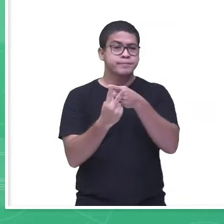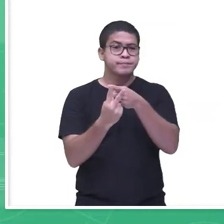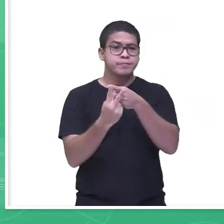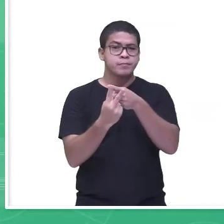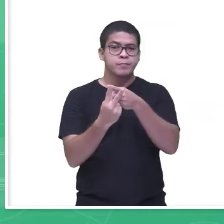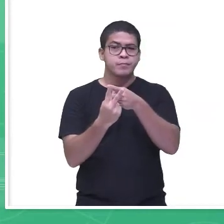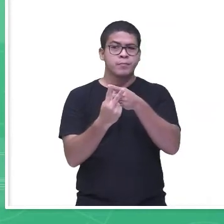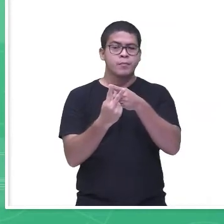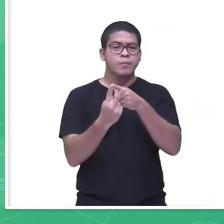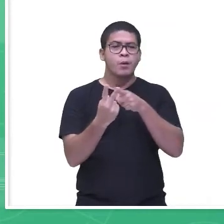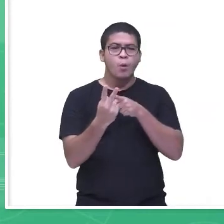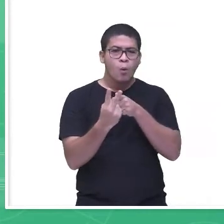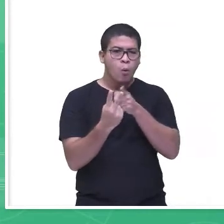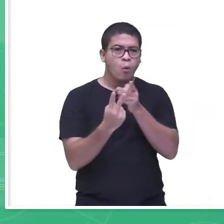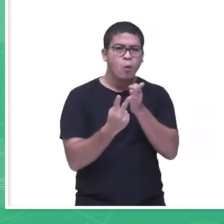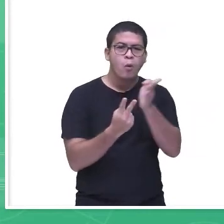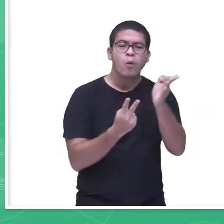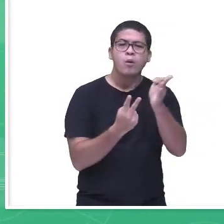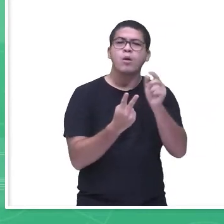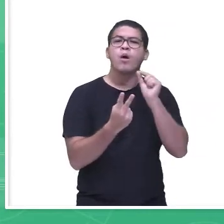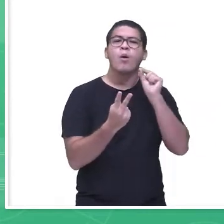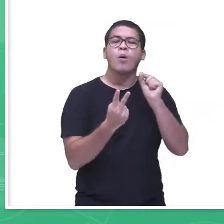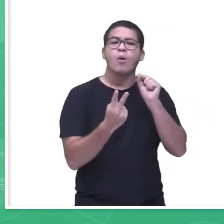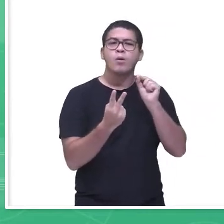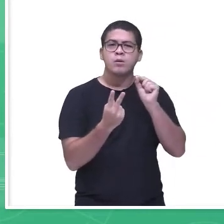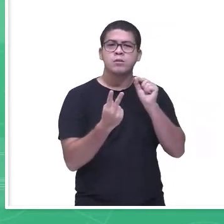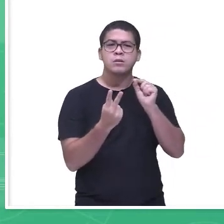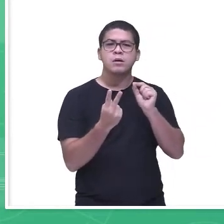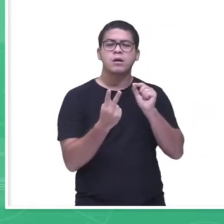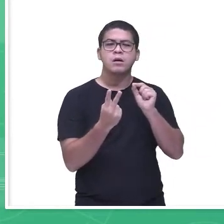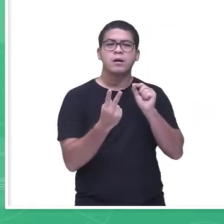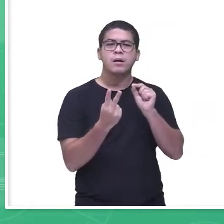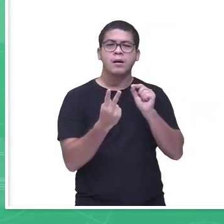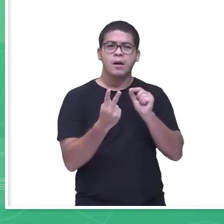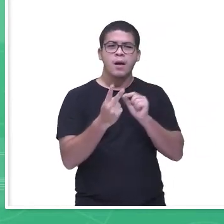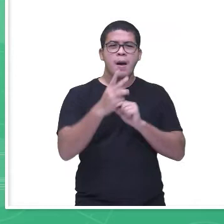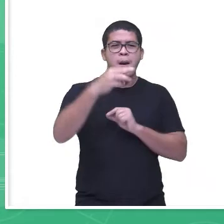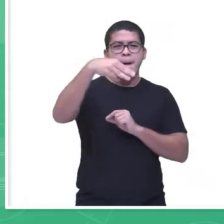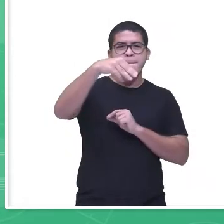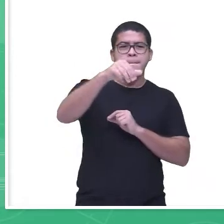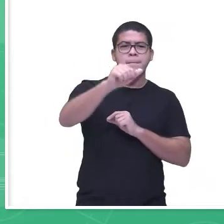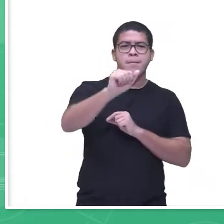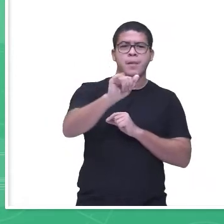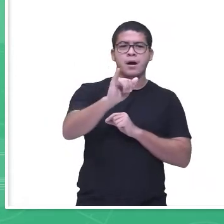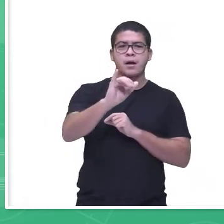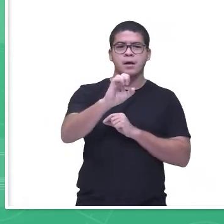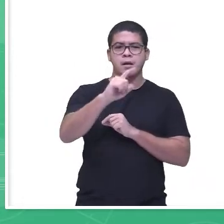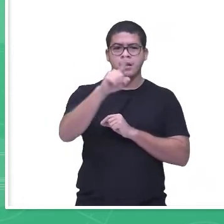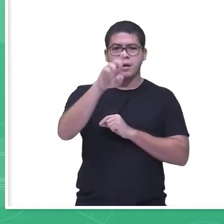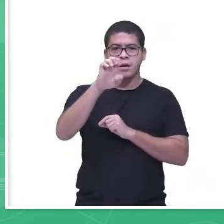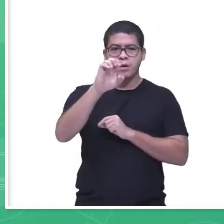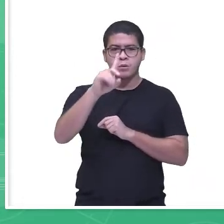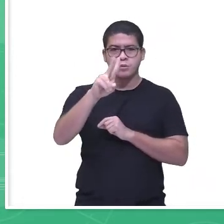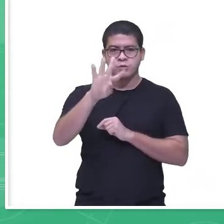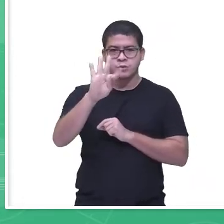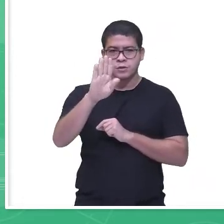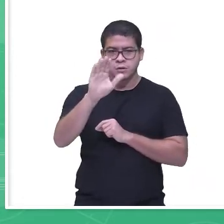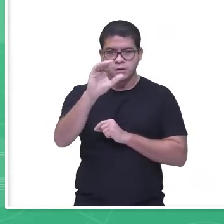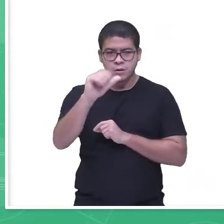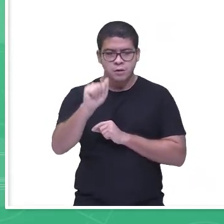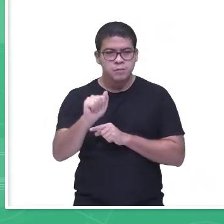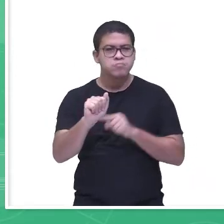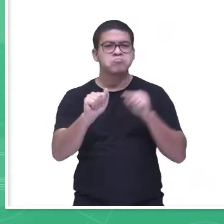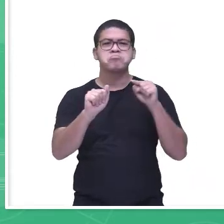método socrático, ele desenvolveu um método que ele vai chamar de maiêutica, não é? Por que maiêutica? Eu